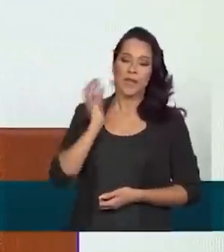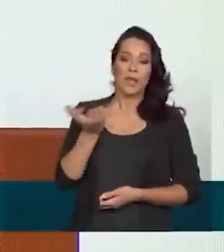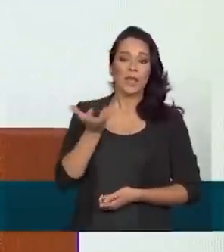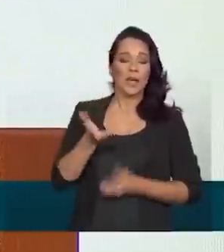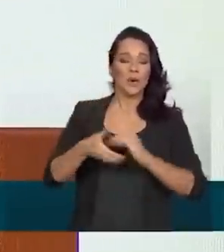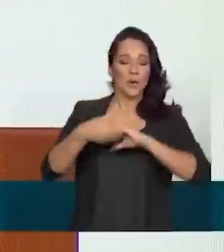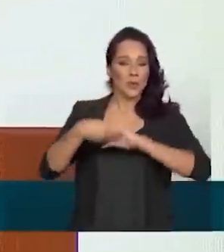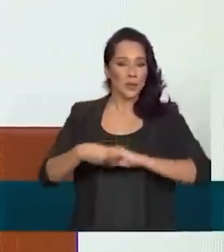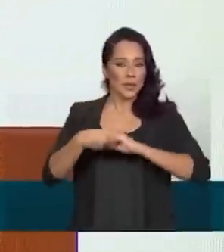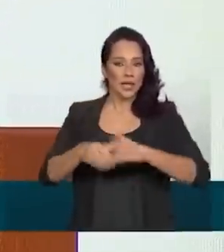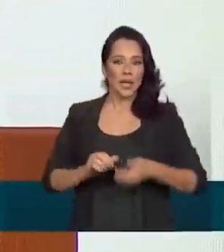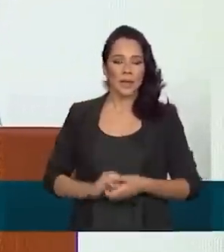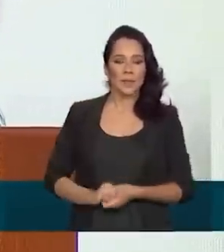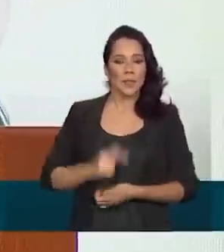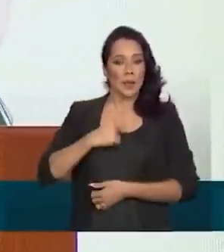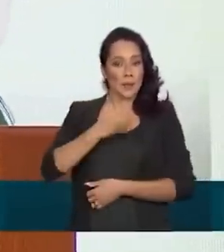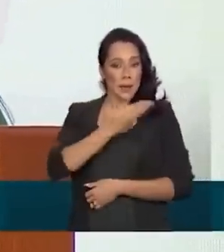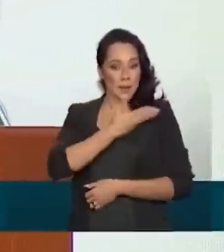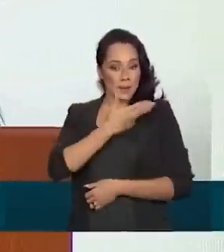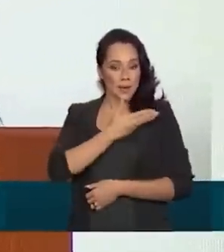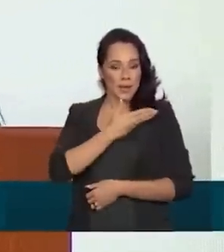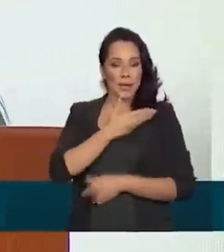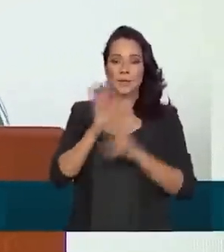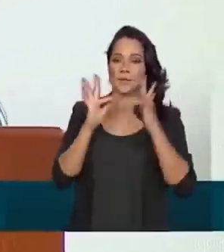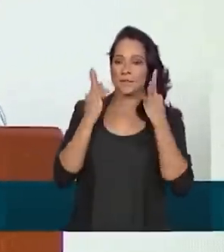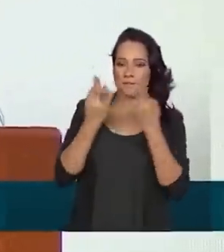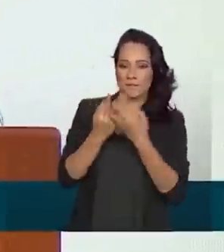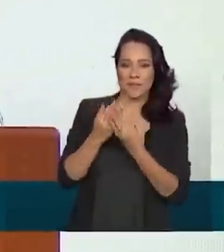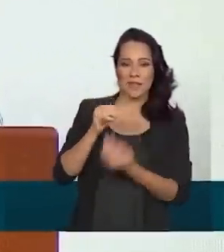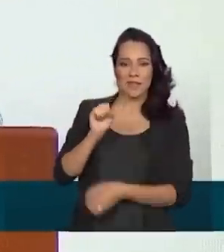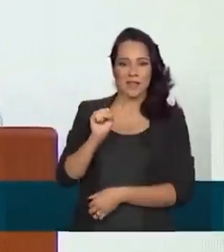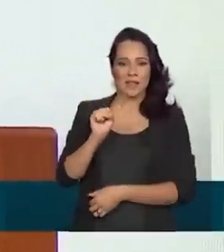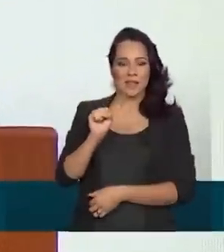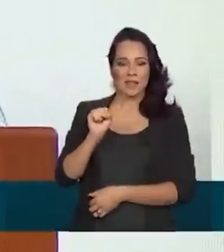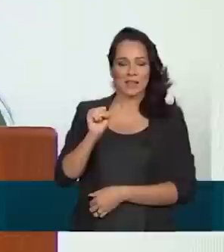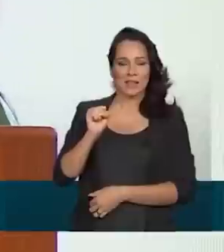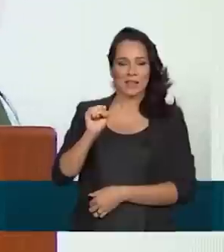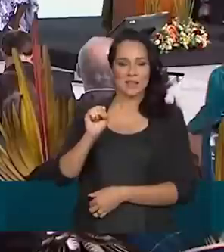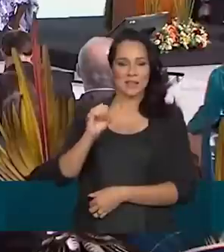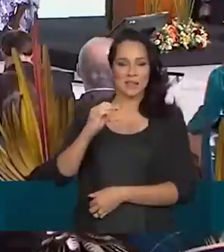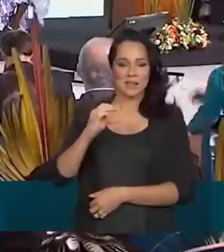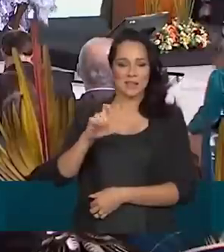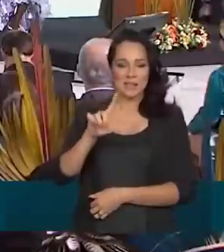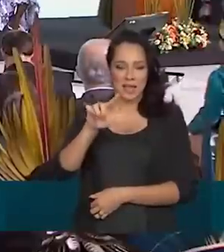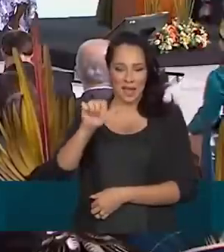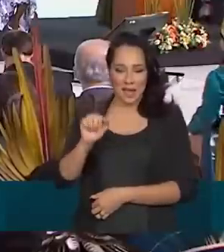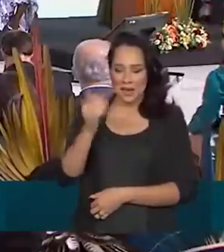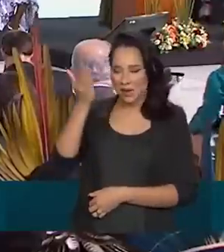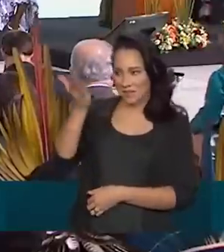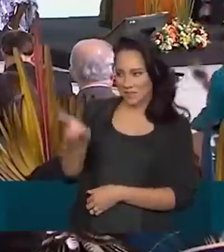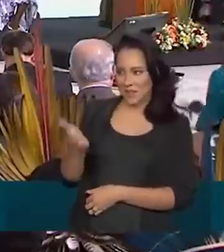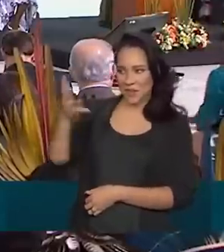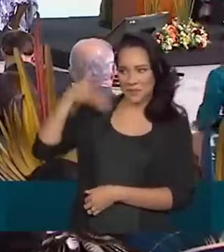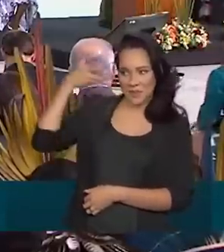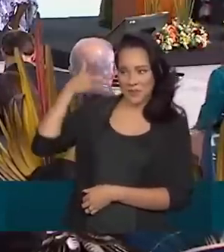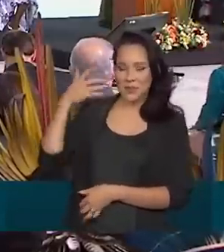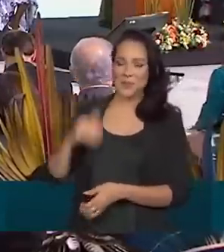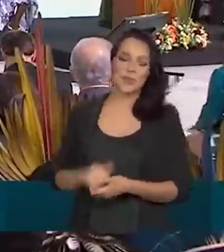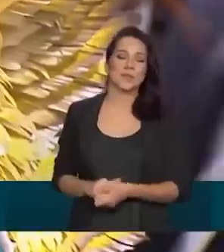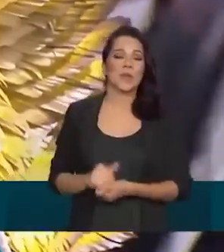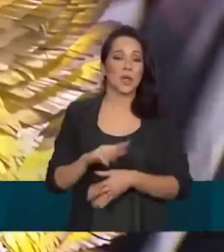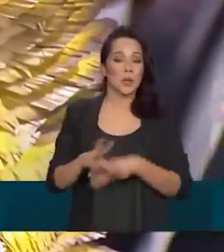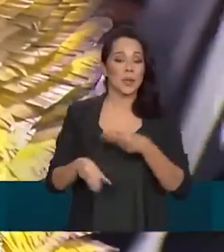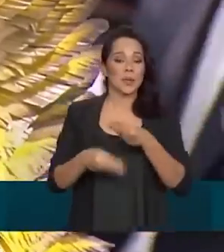Quero cumprimentar a minha amiga parentíssima Célia Chacriabá, que aqui acaba de falar, né?